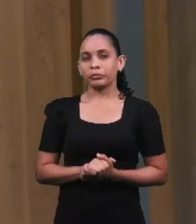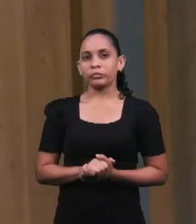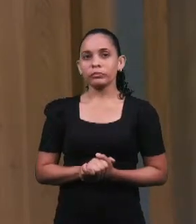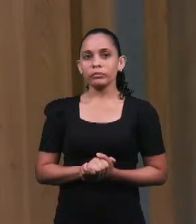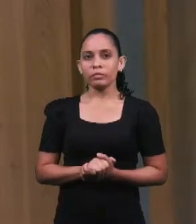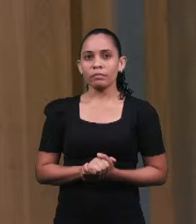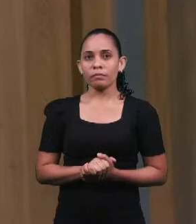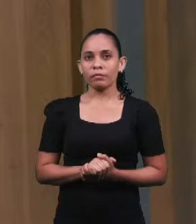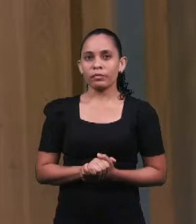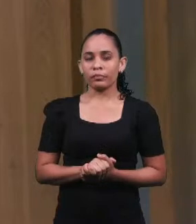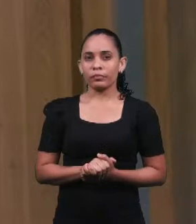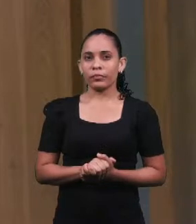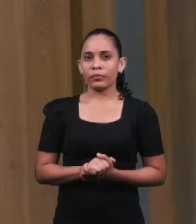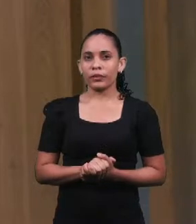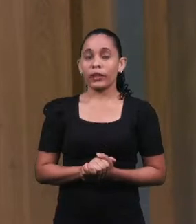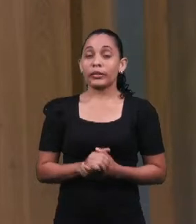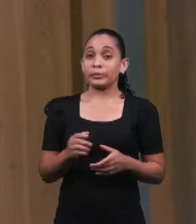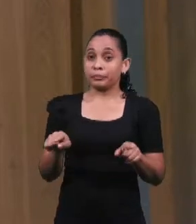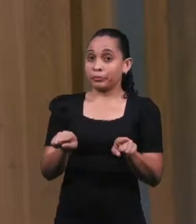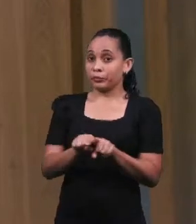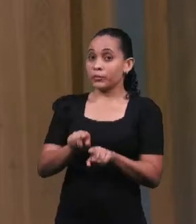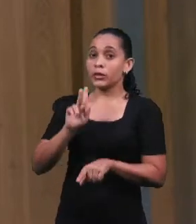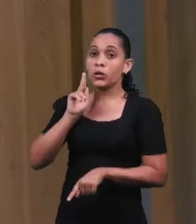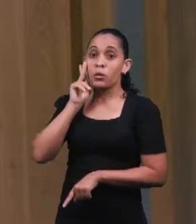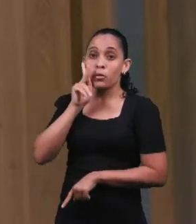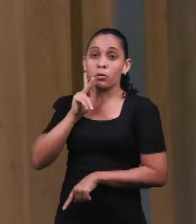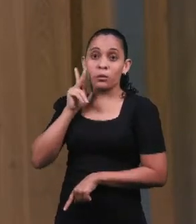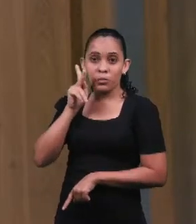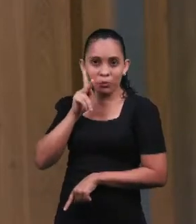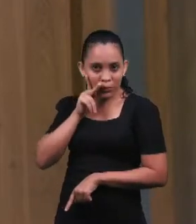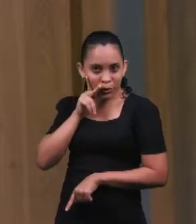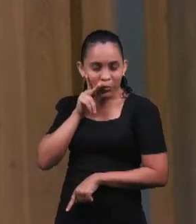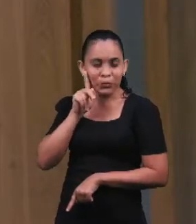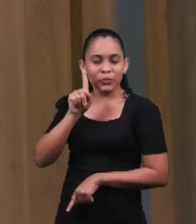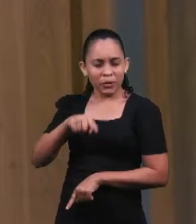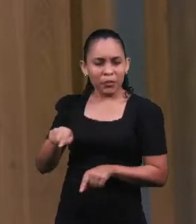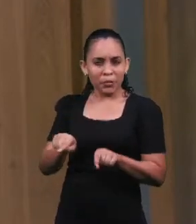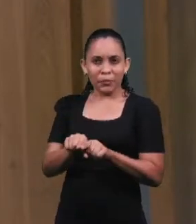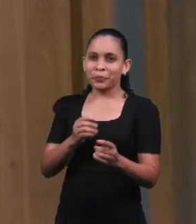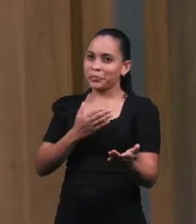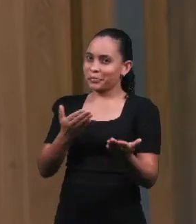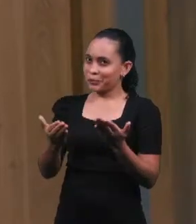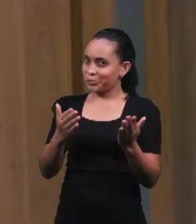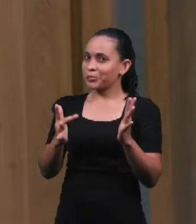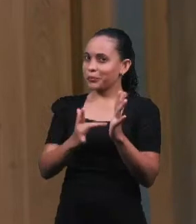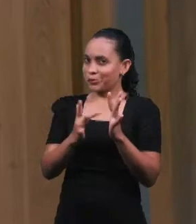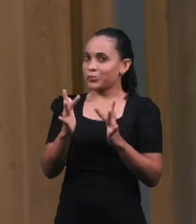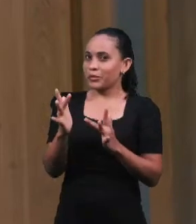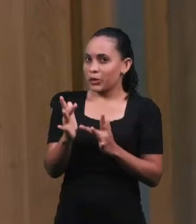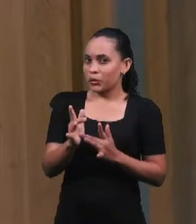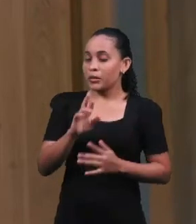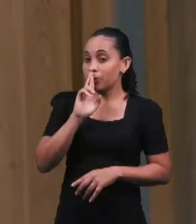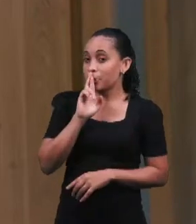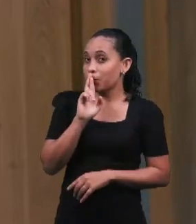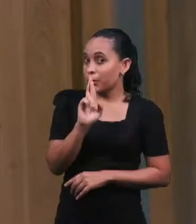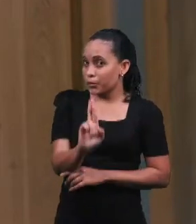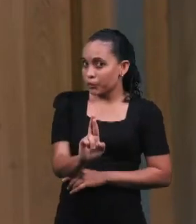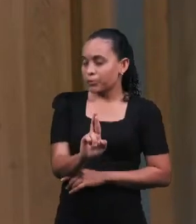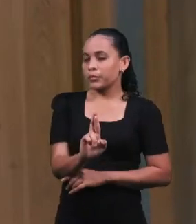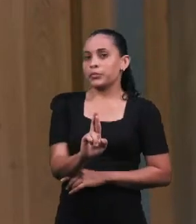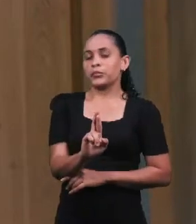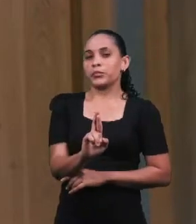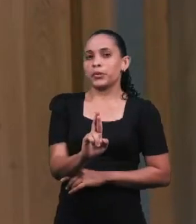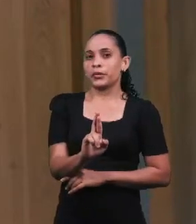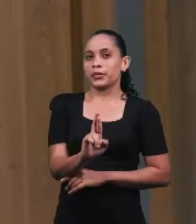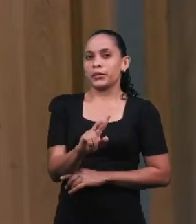de Jesus. Então, é uma pergunta que requereu naturalmente respostas conforme o conhecimento